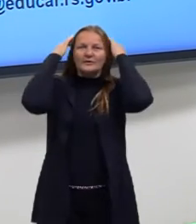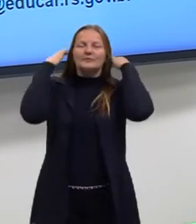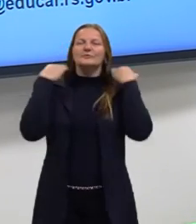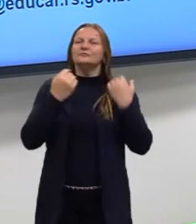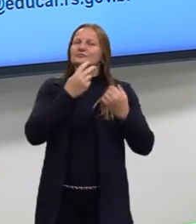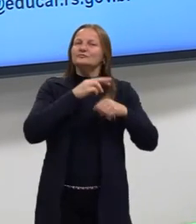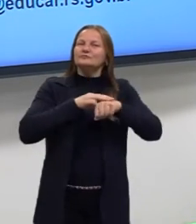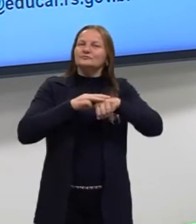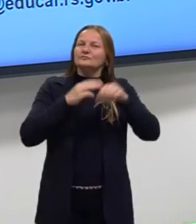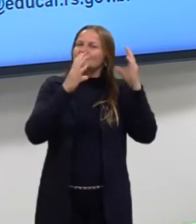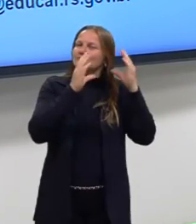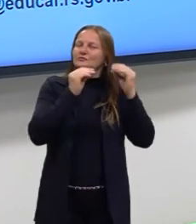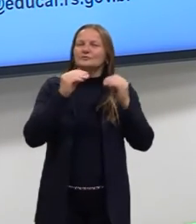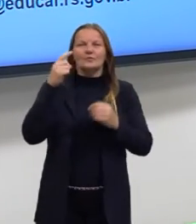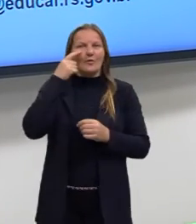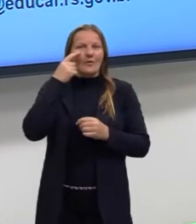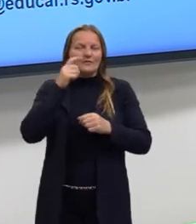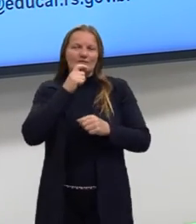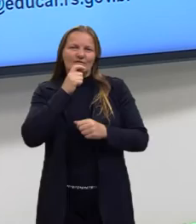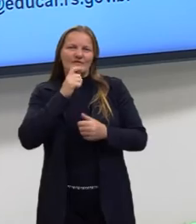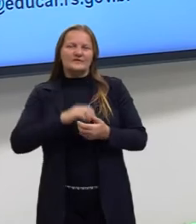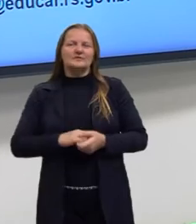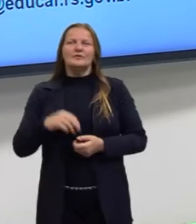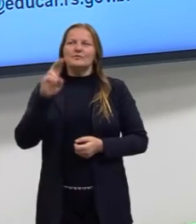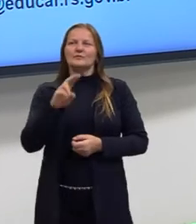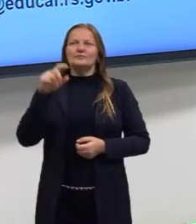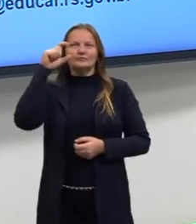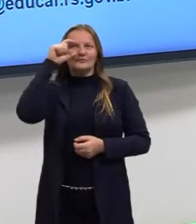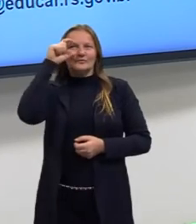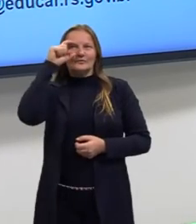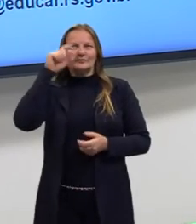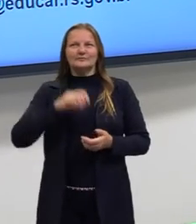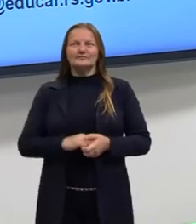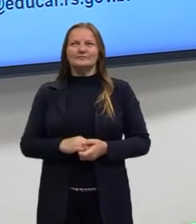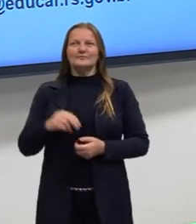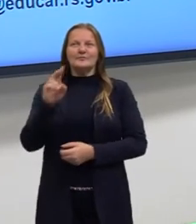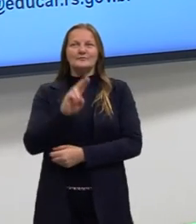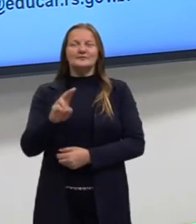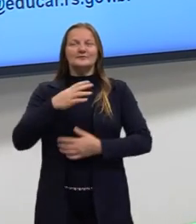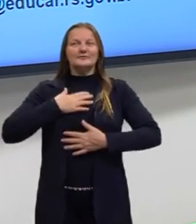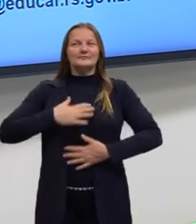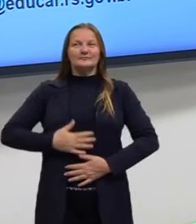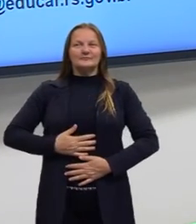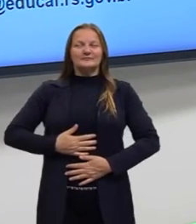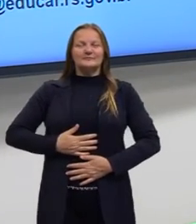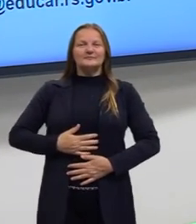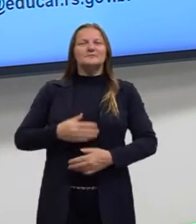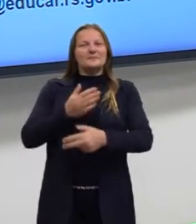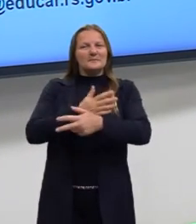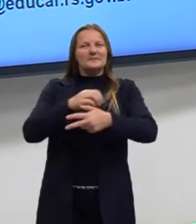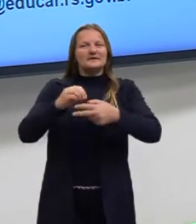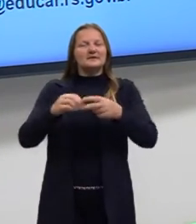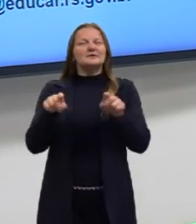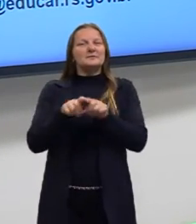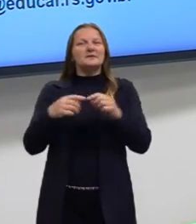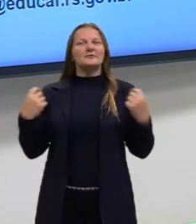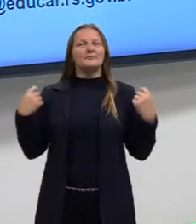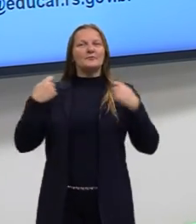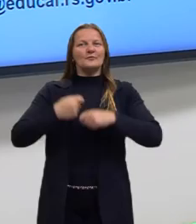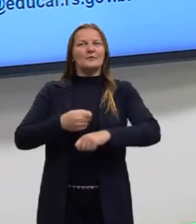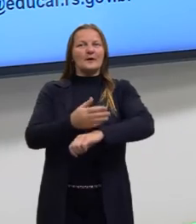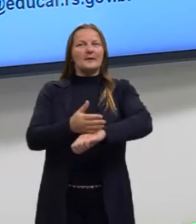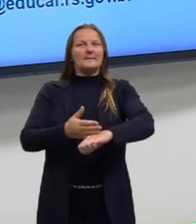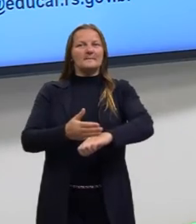castanhos escuros olhos verdes uso óculos estou utilizando a camiseta do pré-enem e também uma camisa